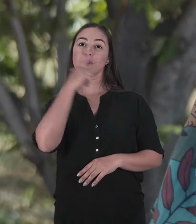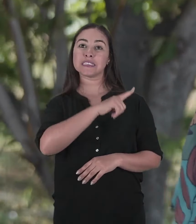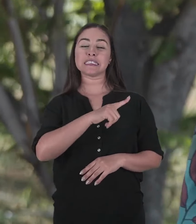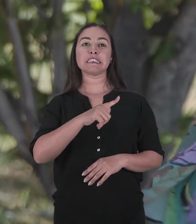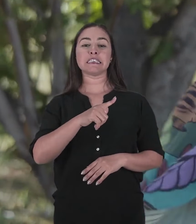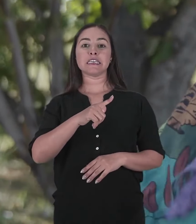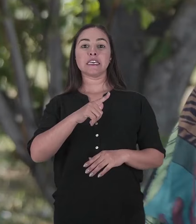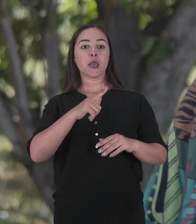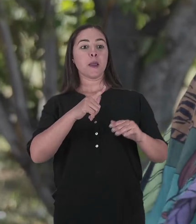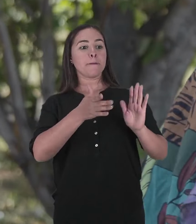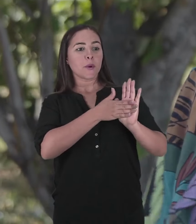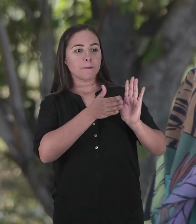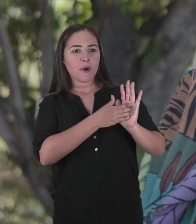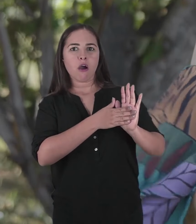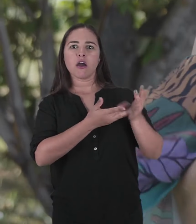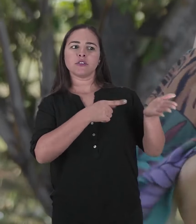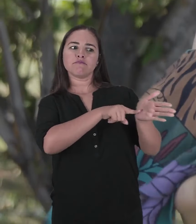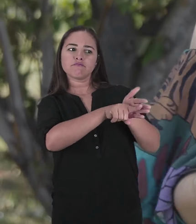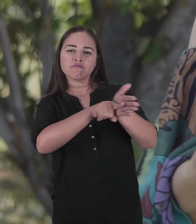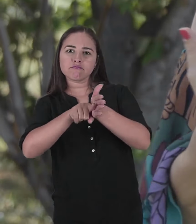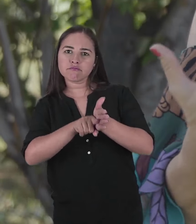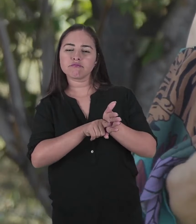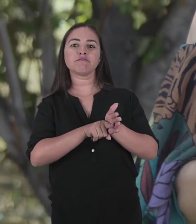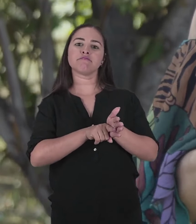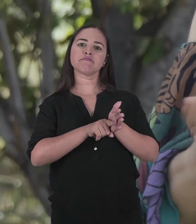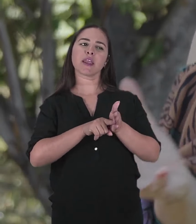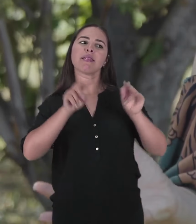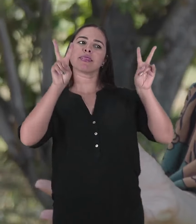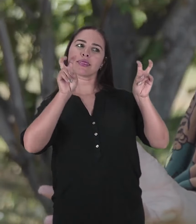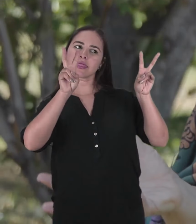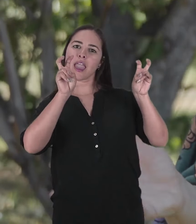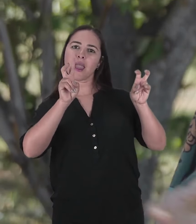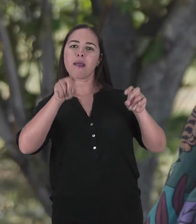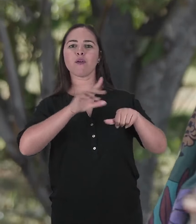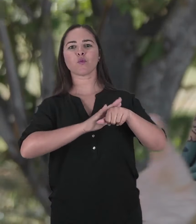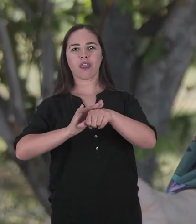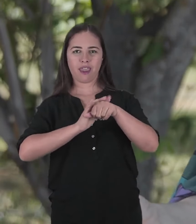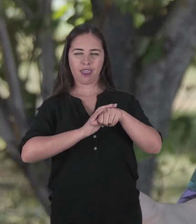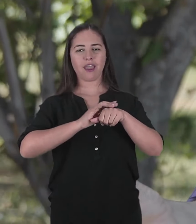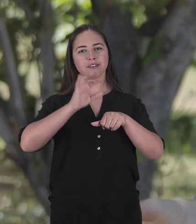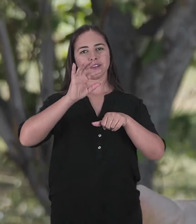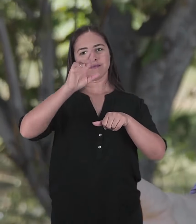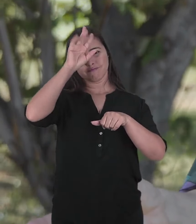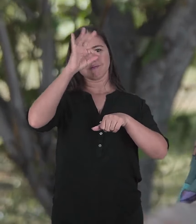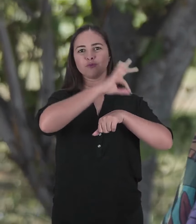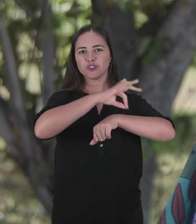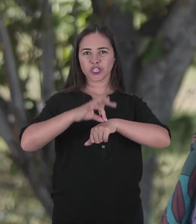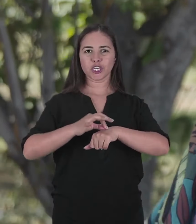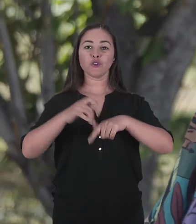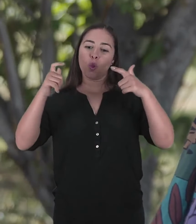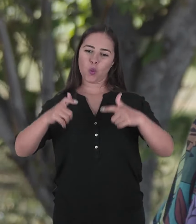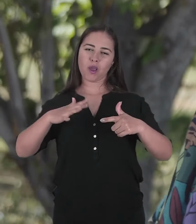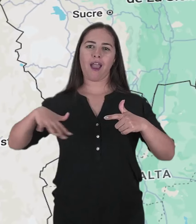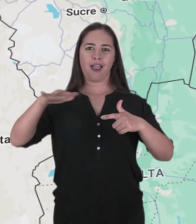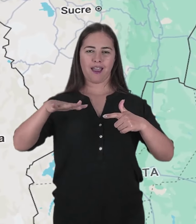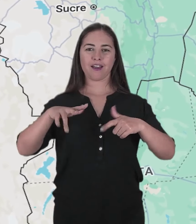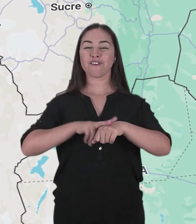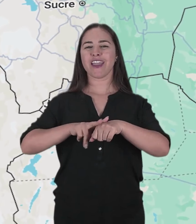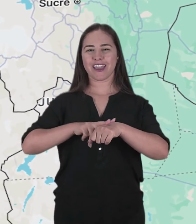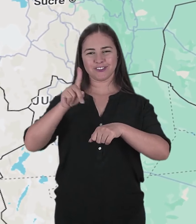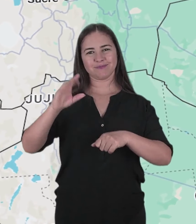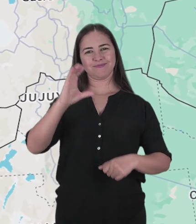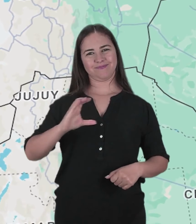construíssem propostas de pesquisas em torno do tema das arboviroses, né, e do território deles, aqui no caso Ceilândia.